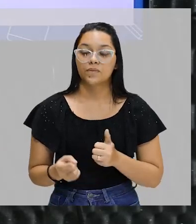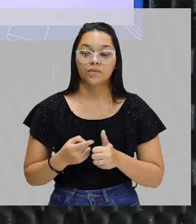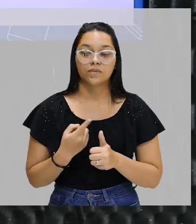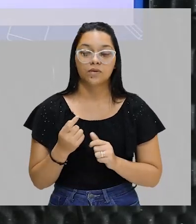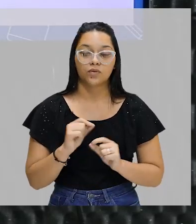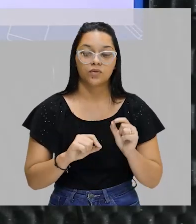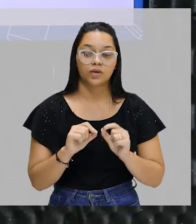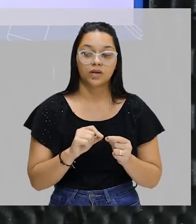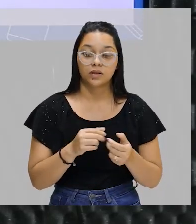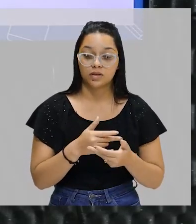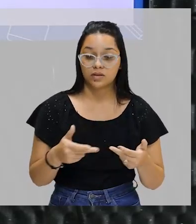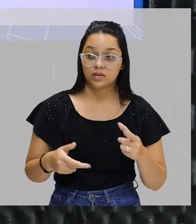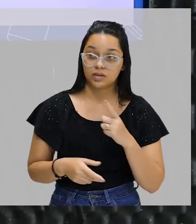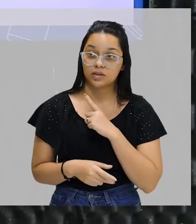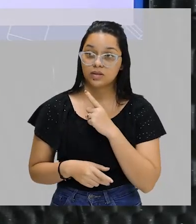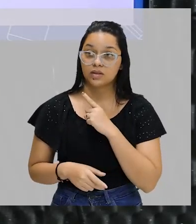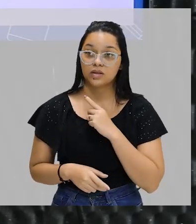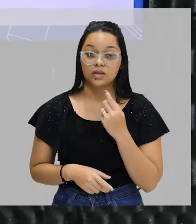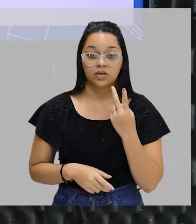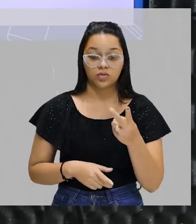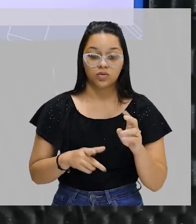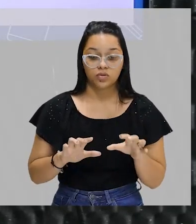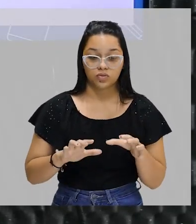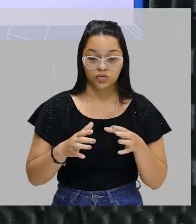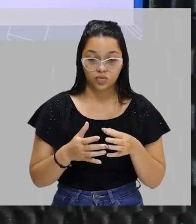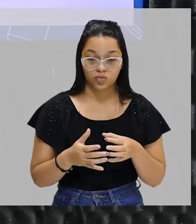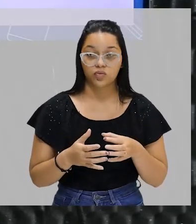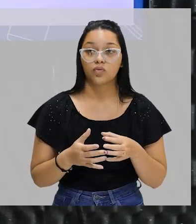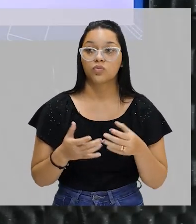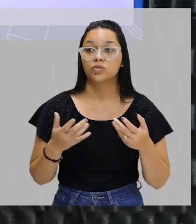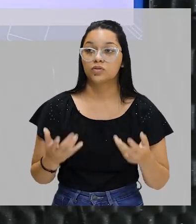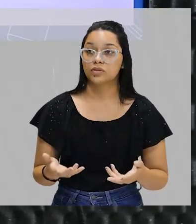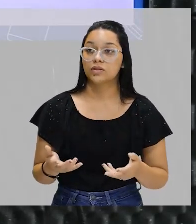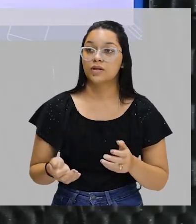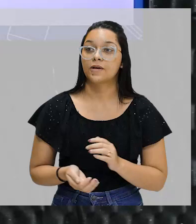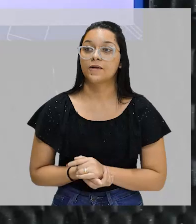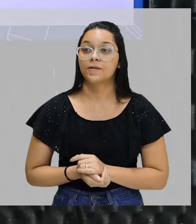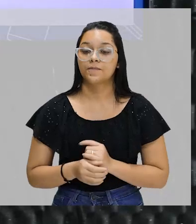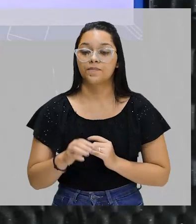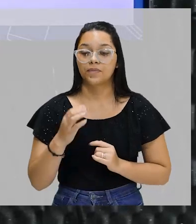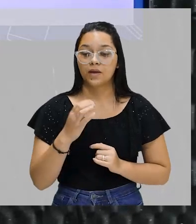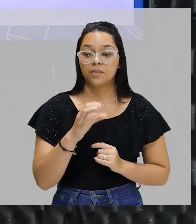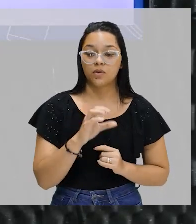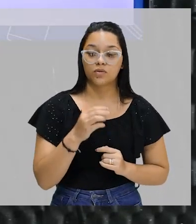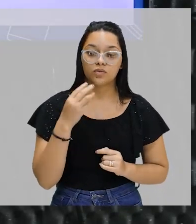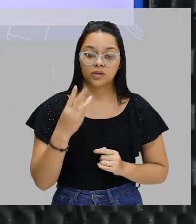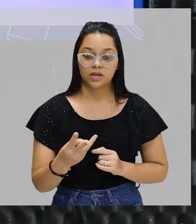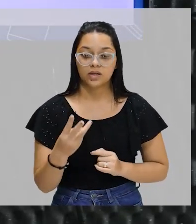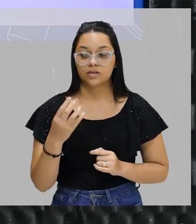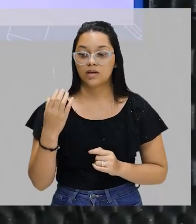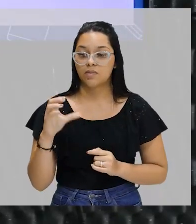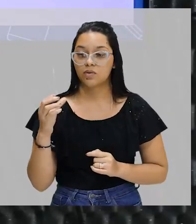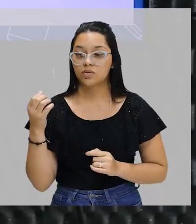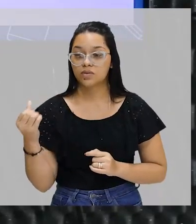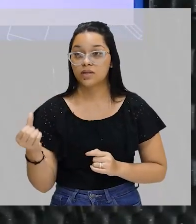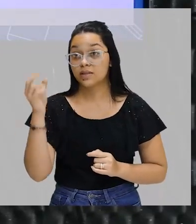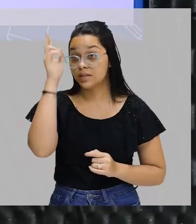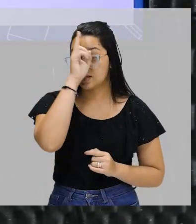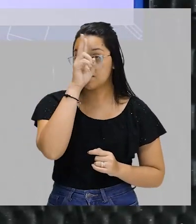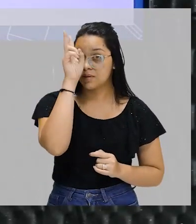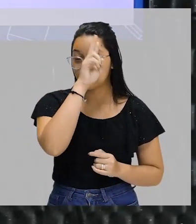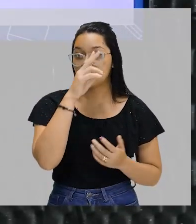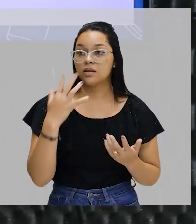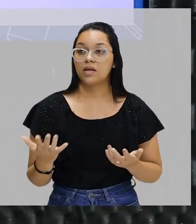as posições. Como eu tenho 2 grupos metil, carbono 3, carbono 6. Lembrando que a